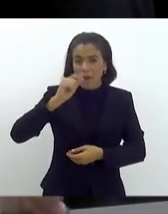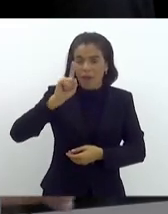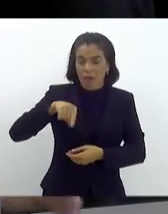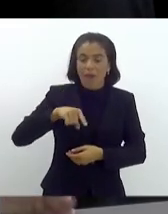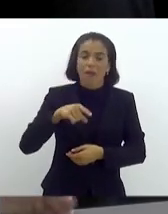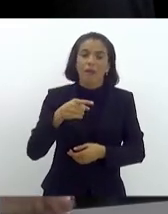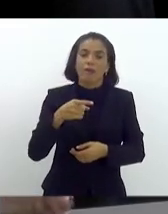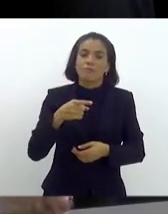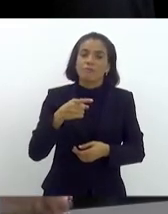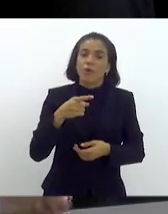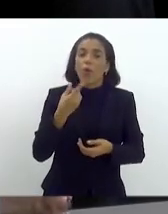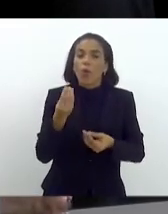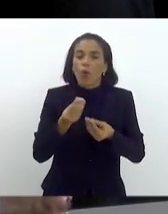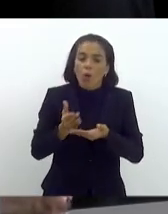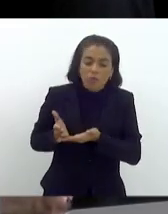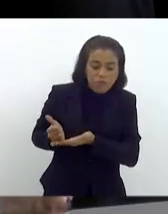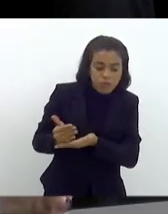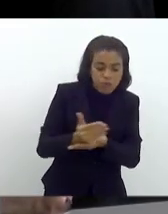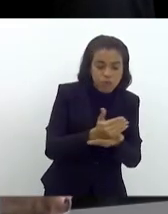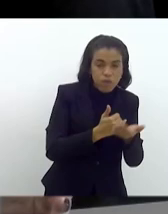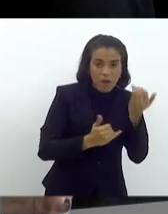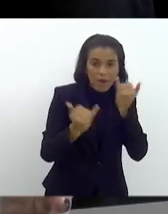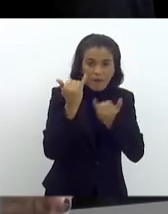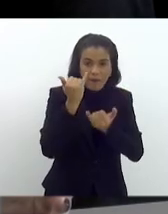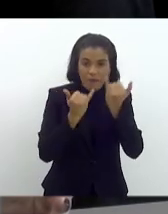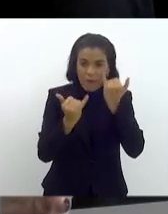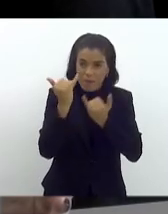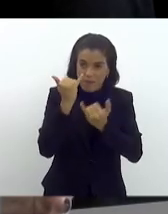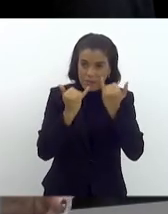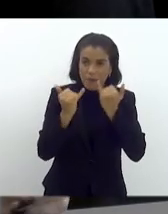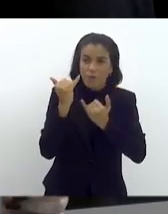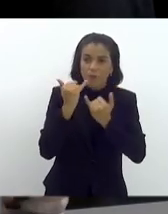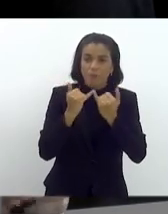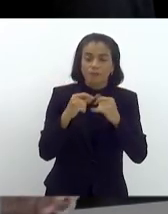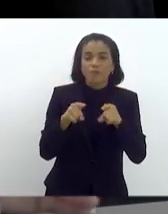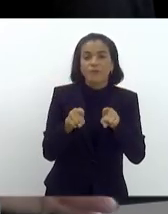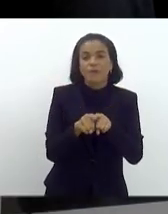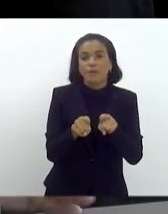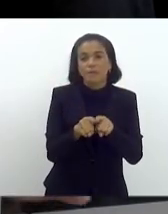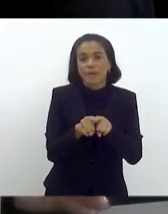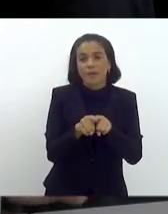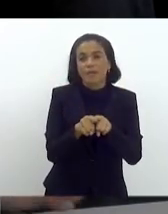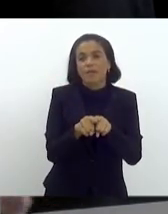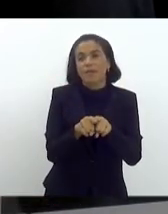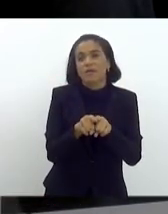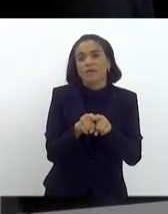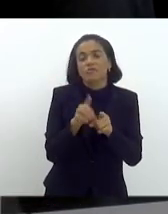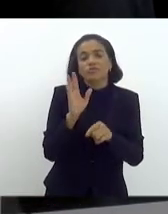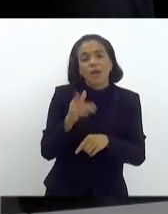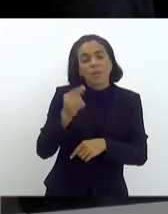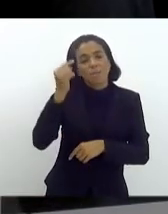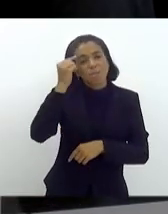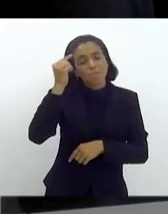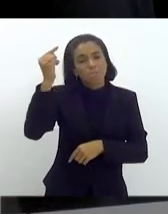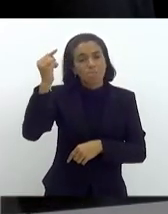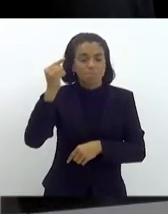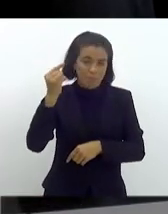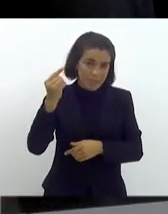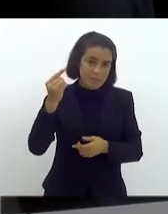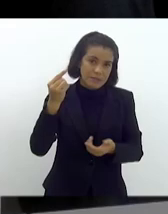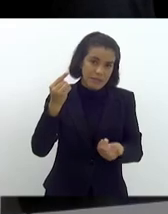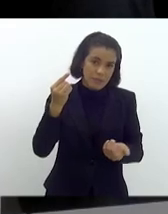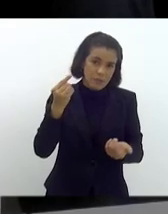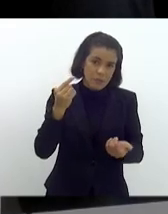cuidado na coleta desses dados né na própria captação e se realmente já se pensando no respeito da cadeia de